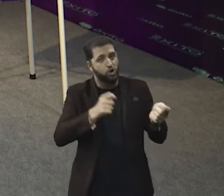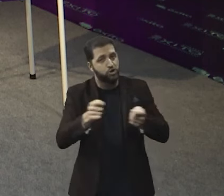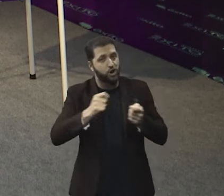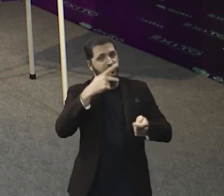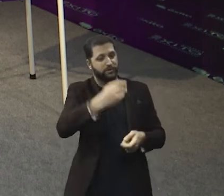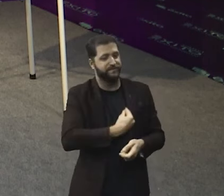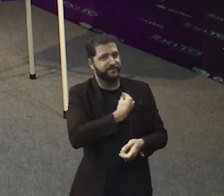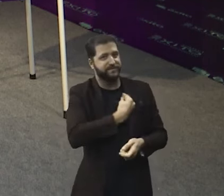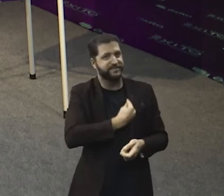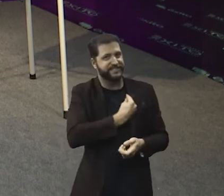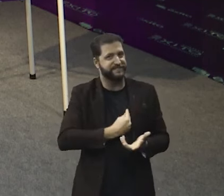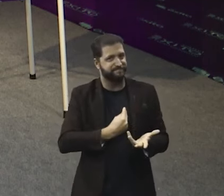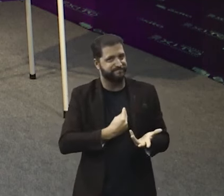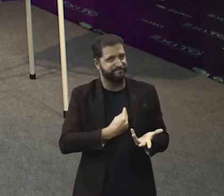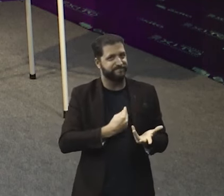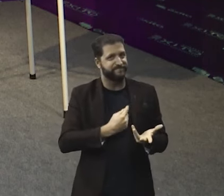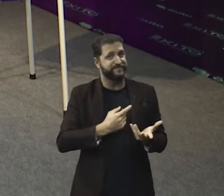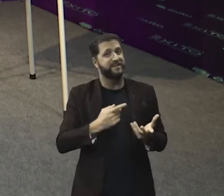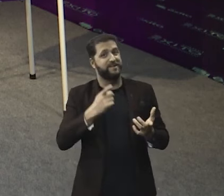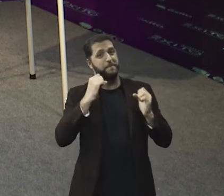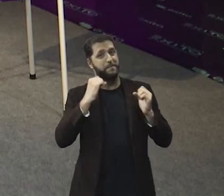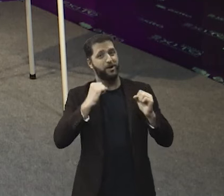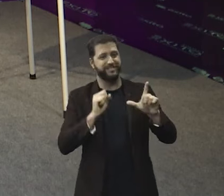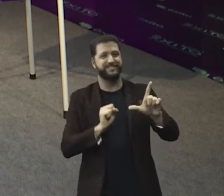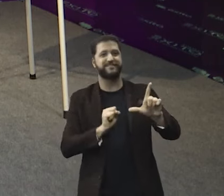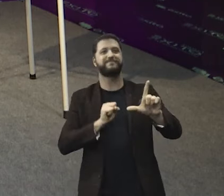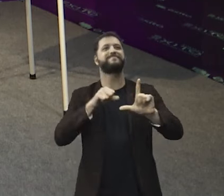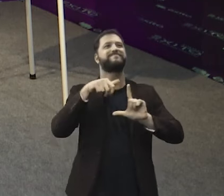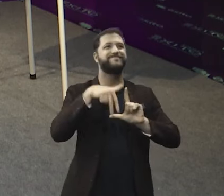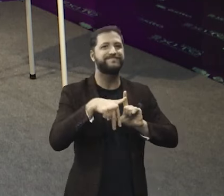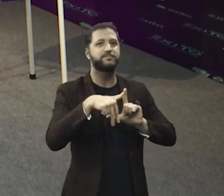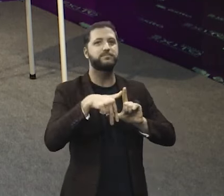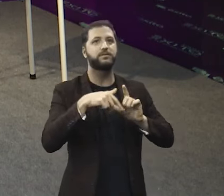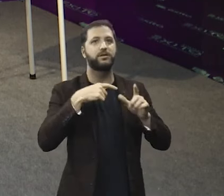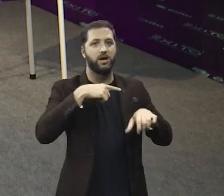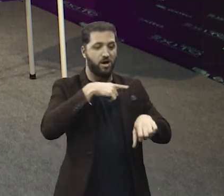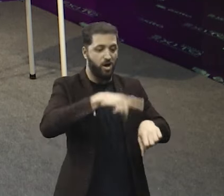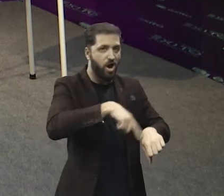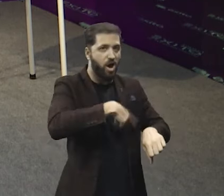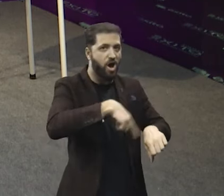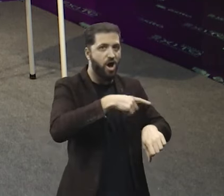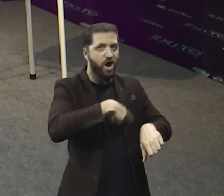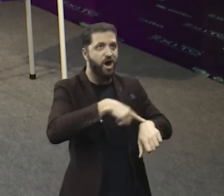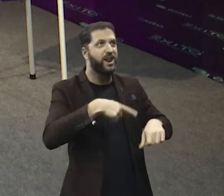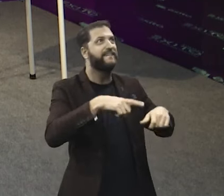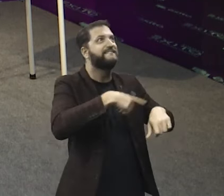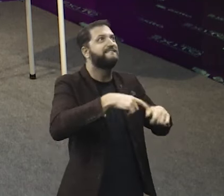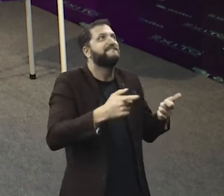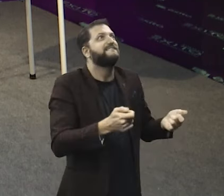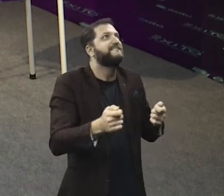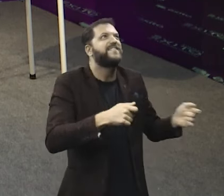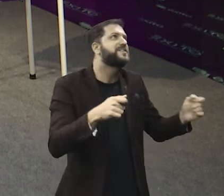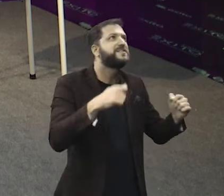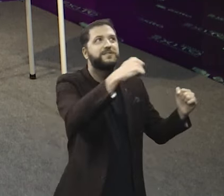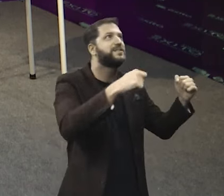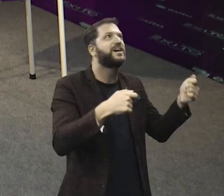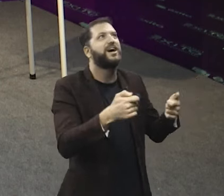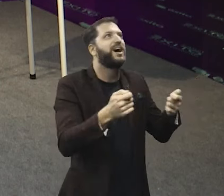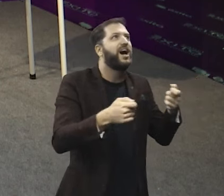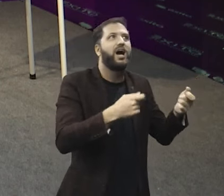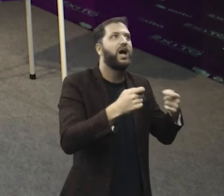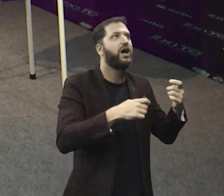você pode entrar tanto nessa realidade virtual a chegar ao o ponto de você não mais conceber a sua realidade humana